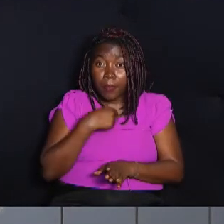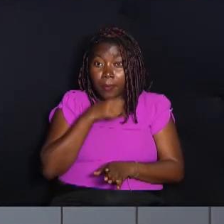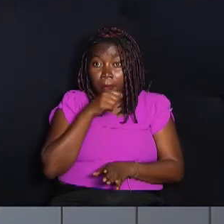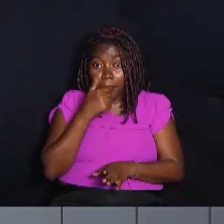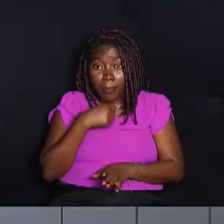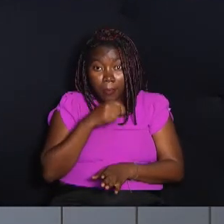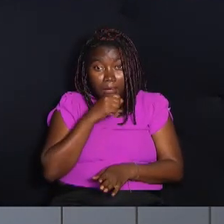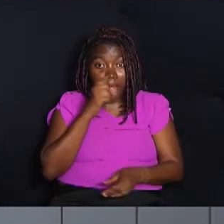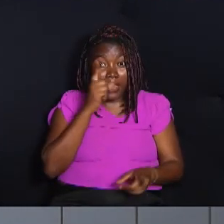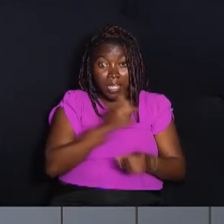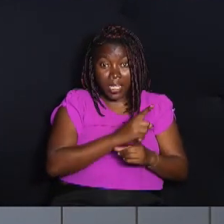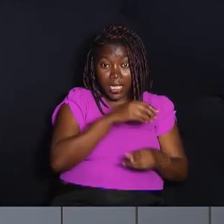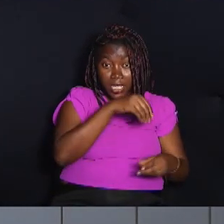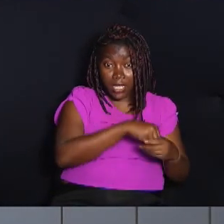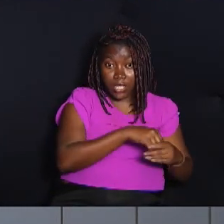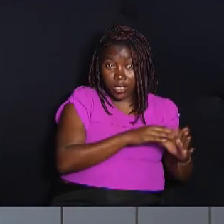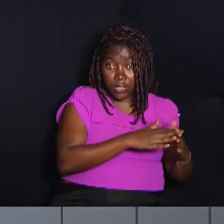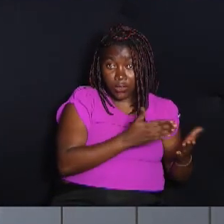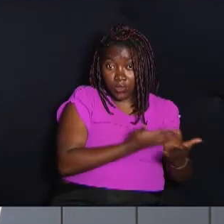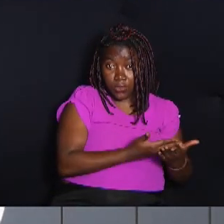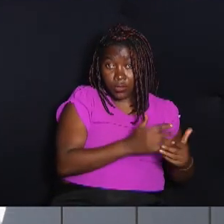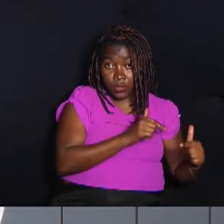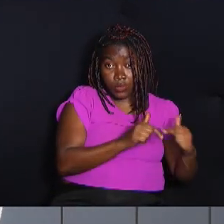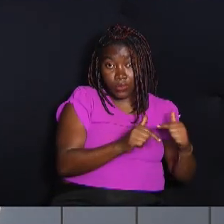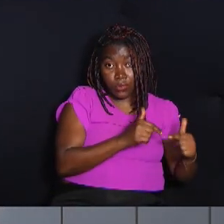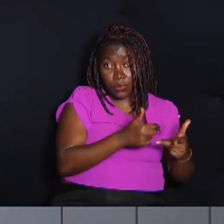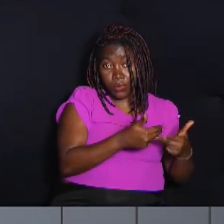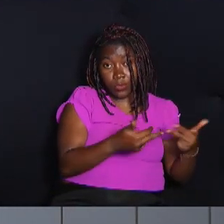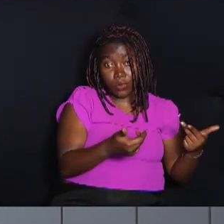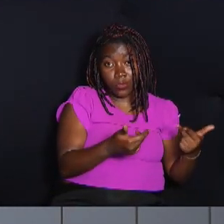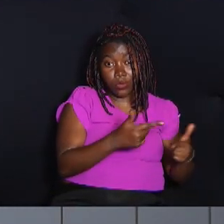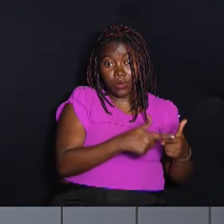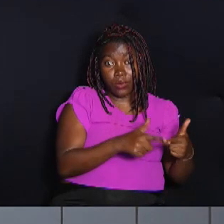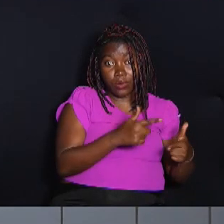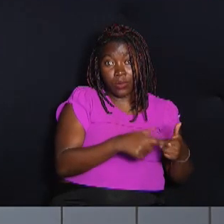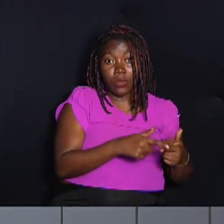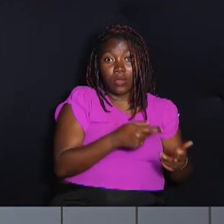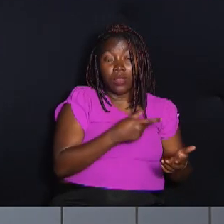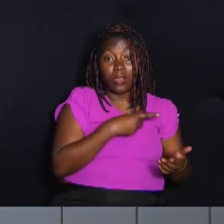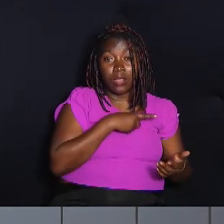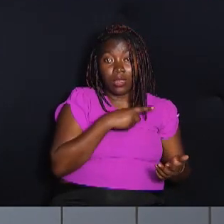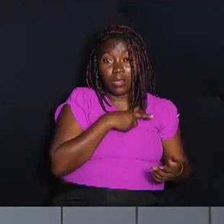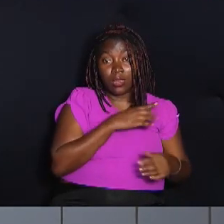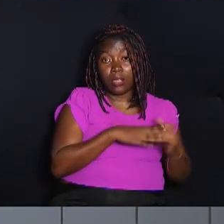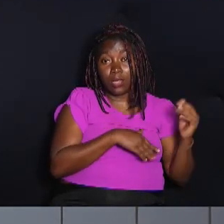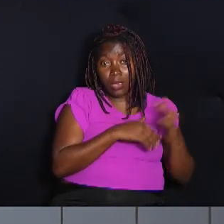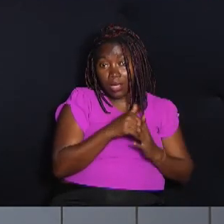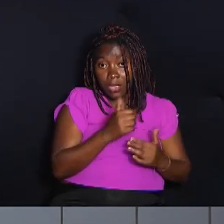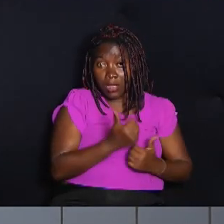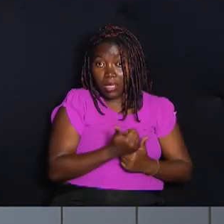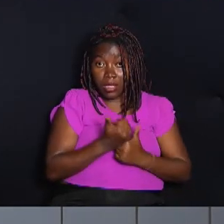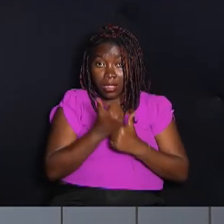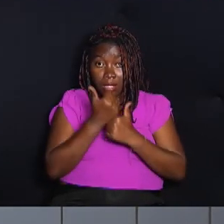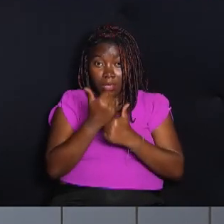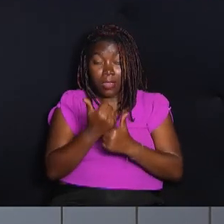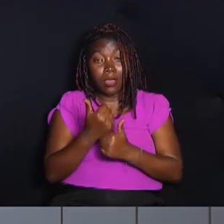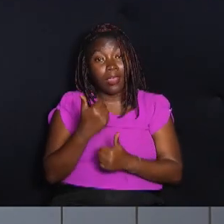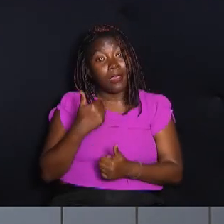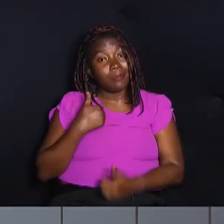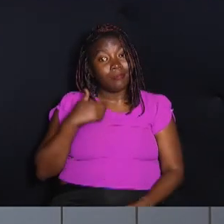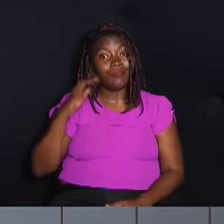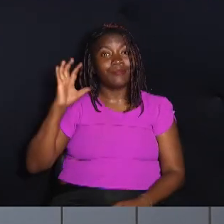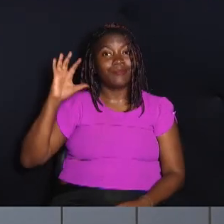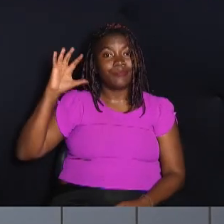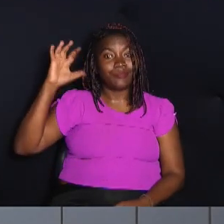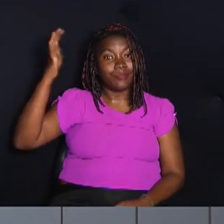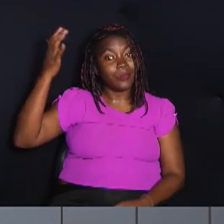escola ou em qualquer situação, né, ter profissionais que auxiliem. Eu passei por uma situação, eu não sabia como lidar